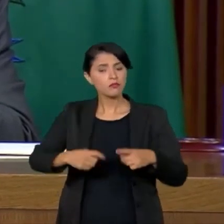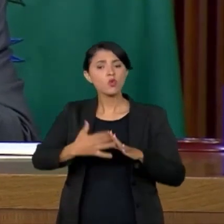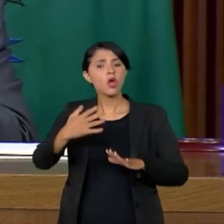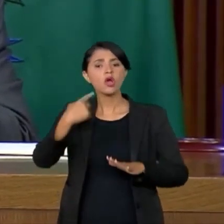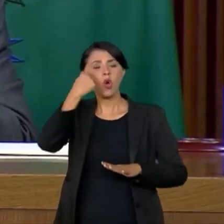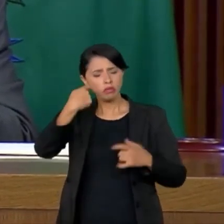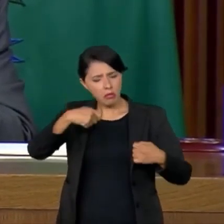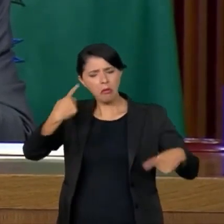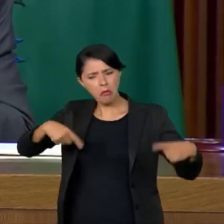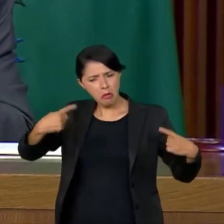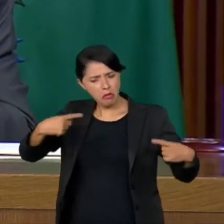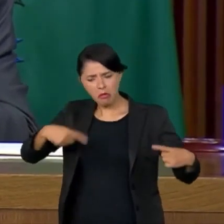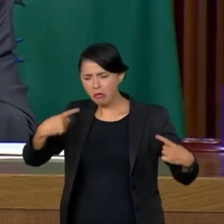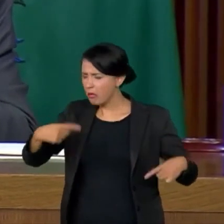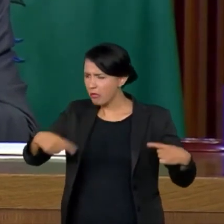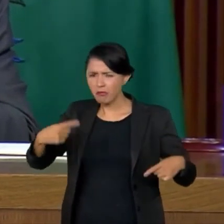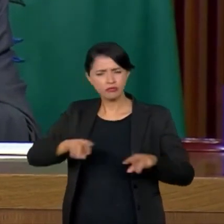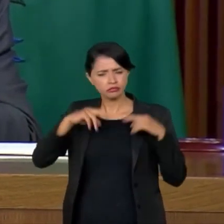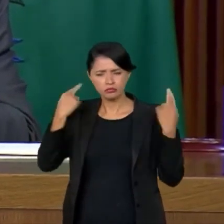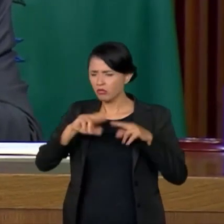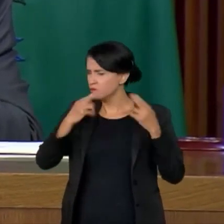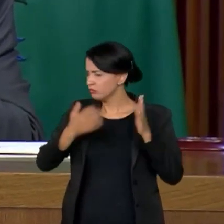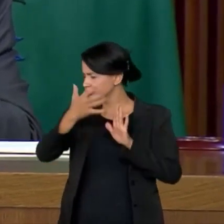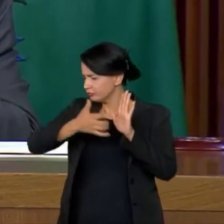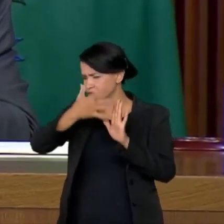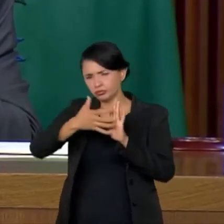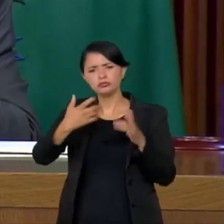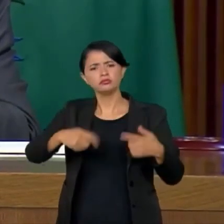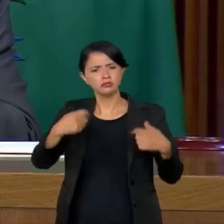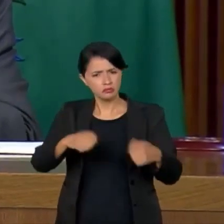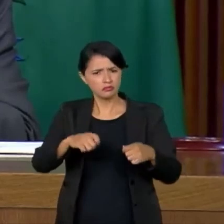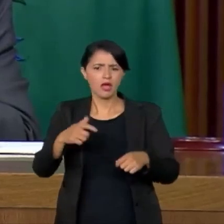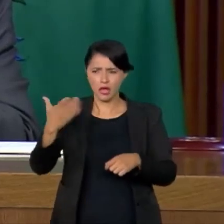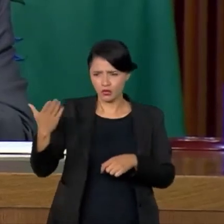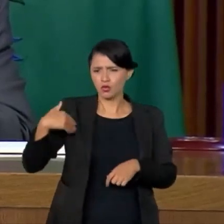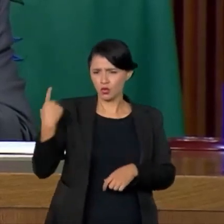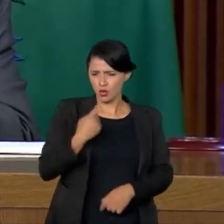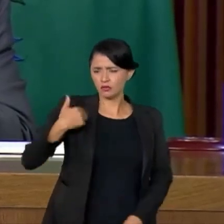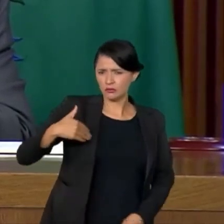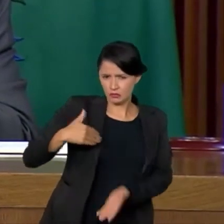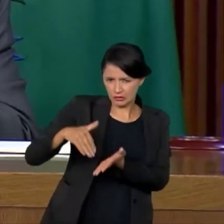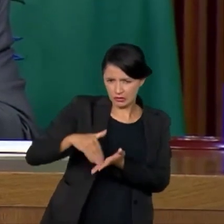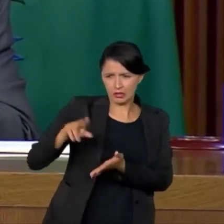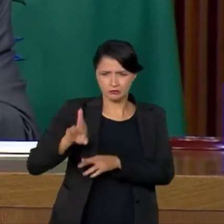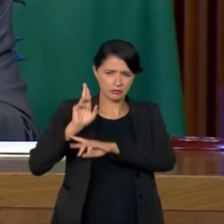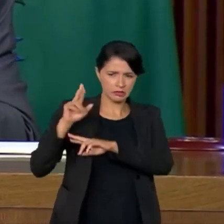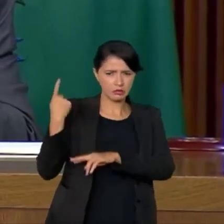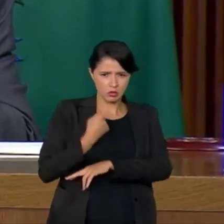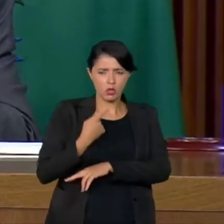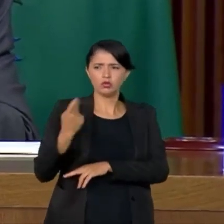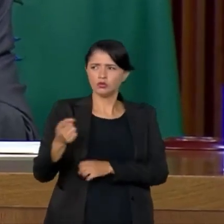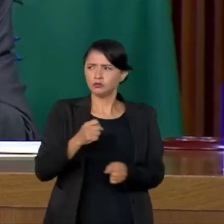quantas horas for necessárias, quantas reuniões for necessárias, através dos nossos secretários, através dos nossos representantes no